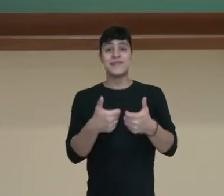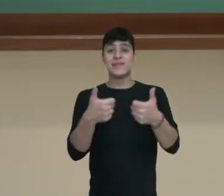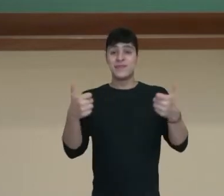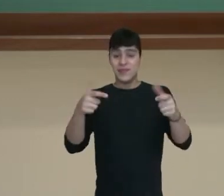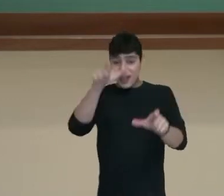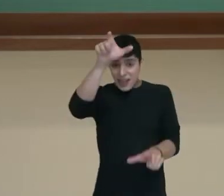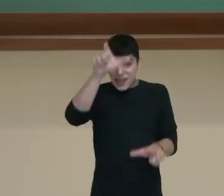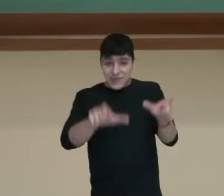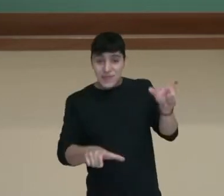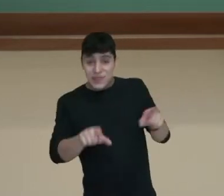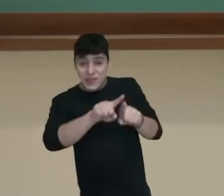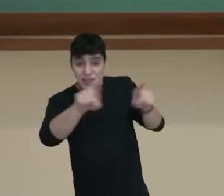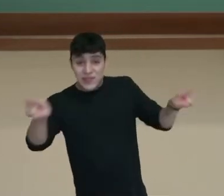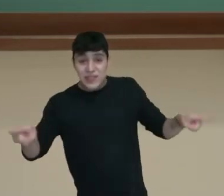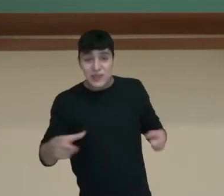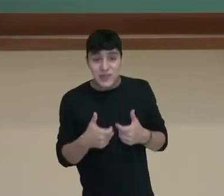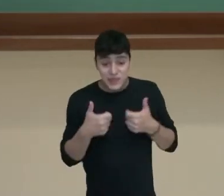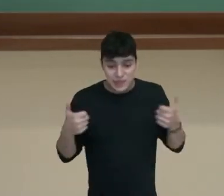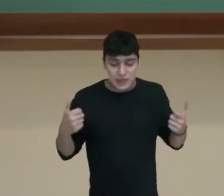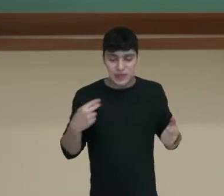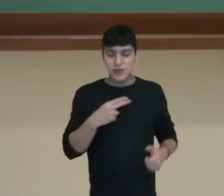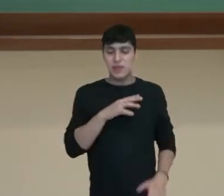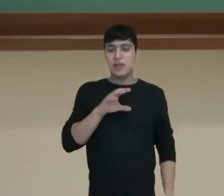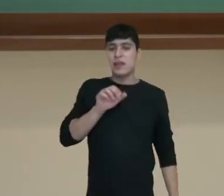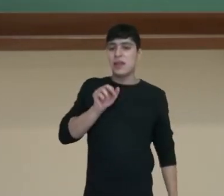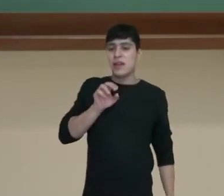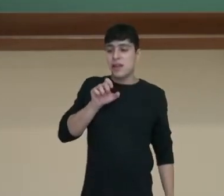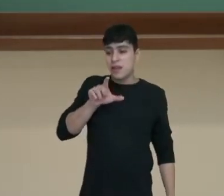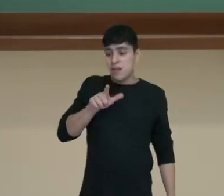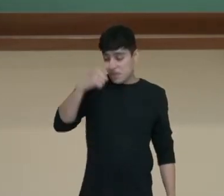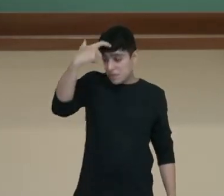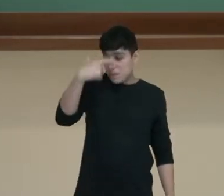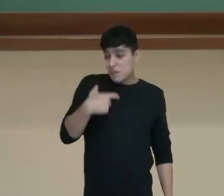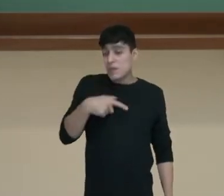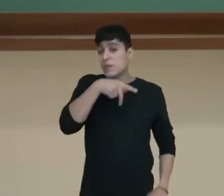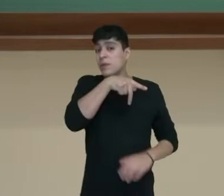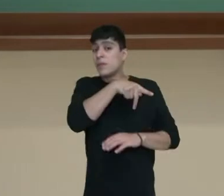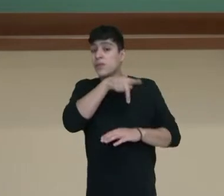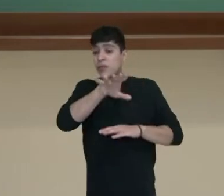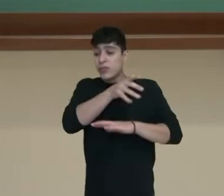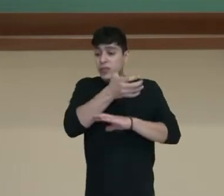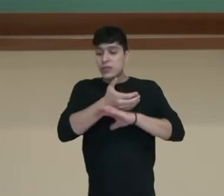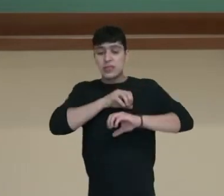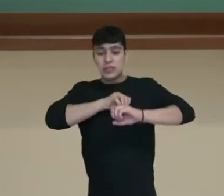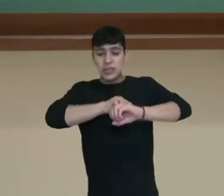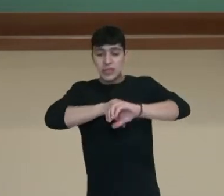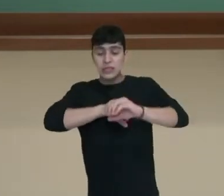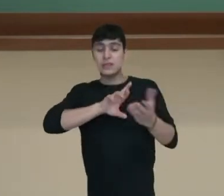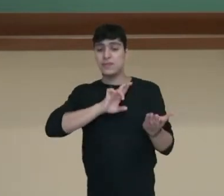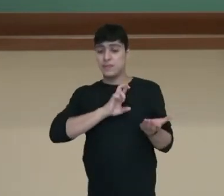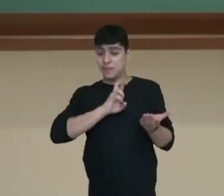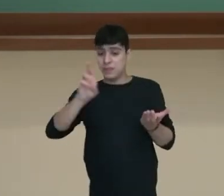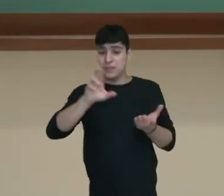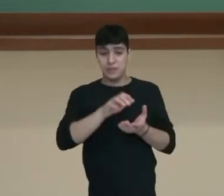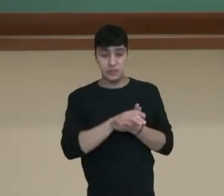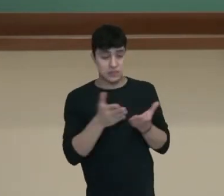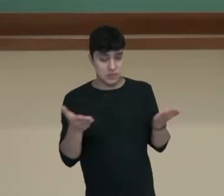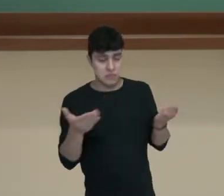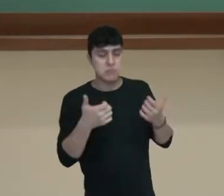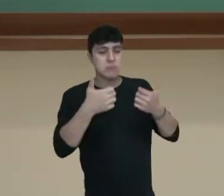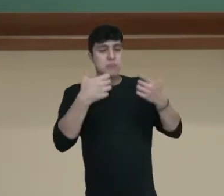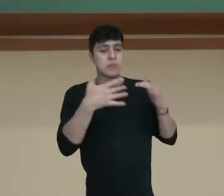Olá pessoal, tudo bem com vocês? Meu nome é Carol, sou professora de ensino religioso. Hoje nós vamos falar sobre a esfera pública